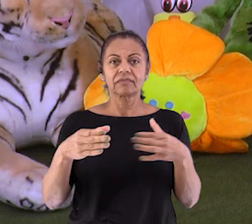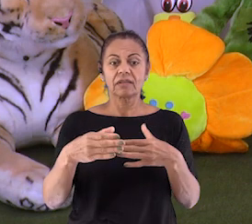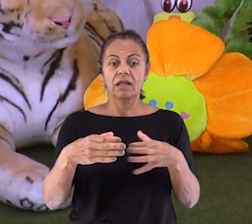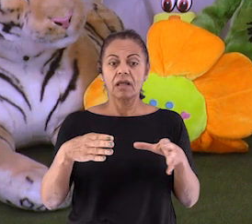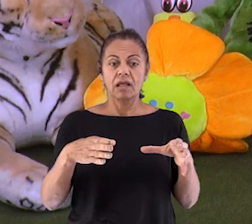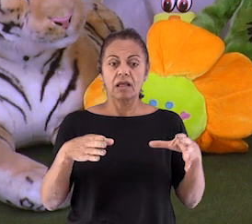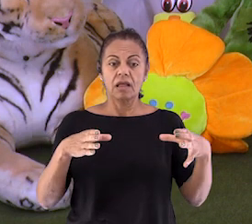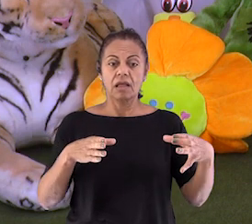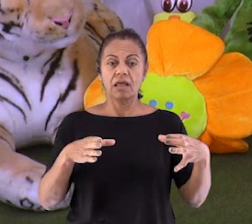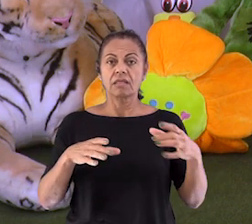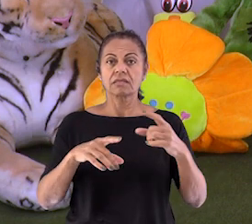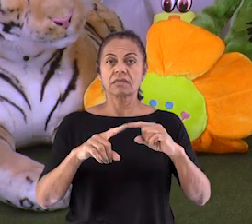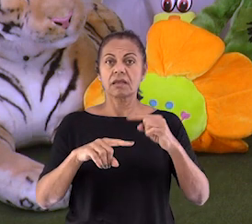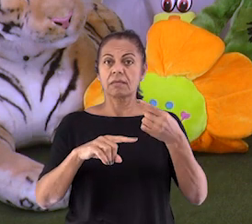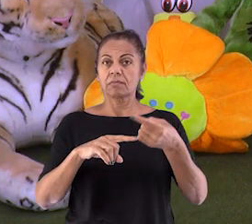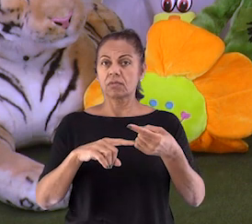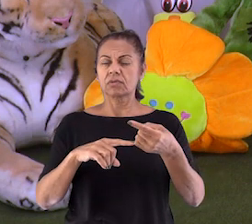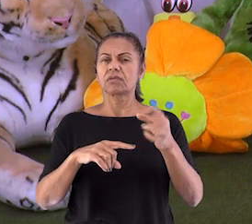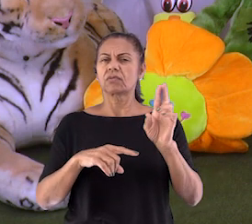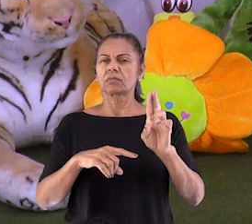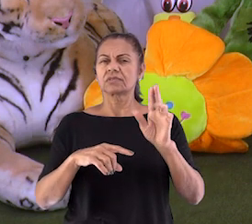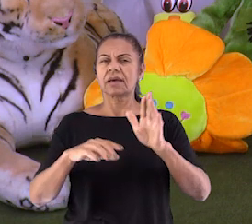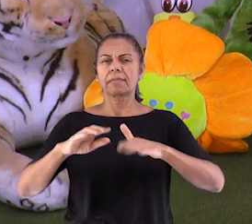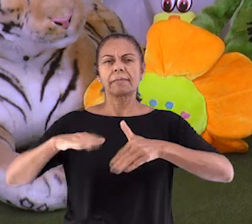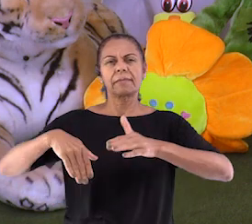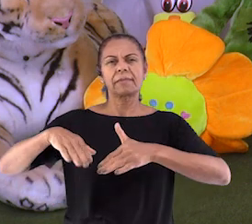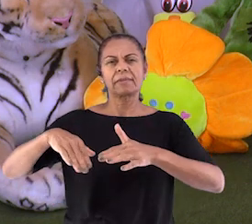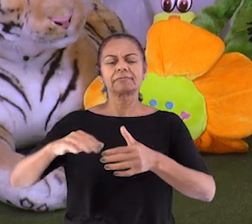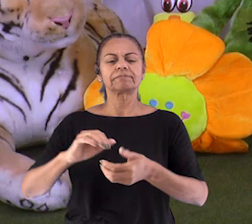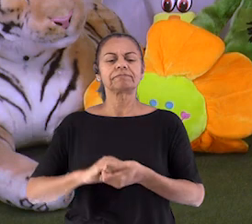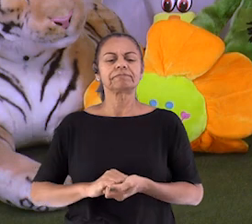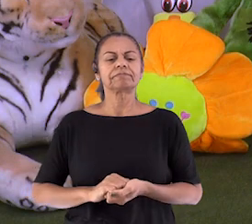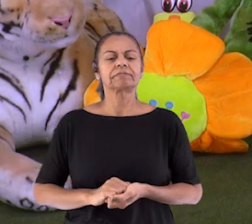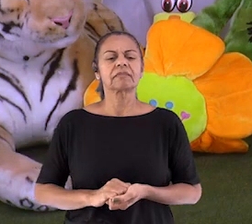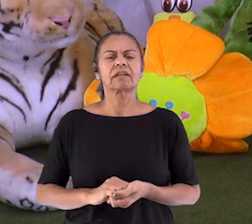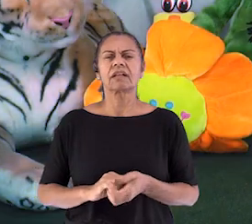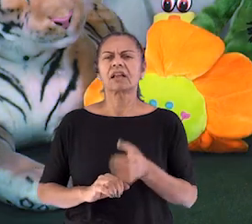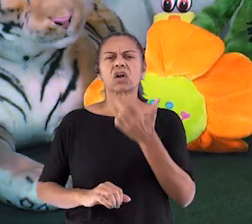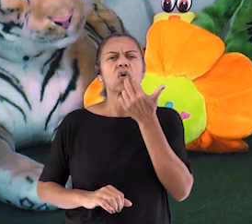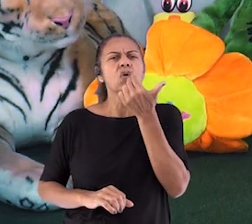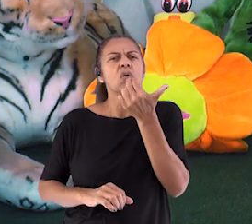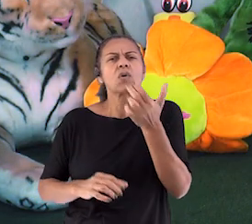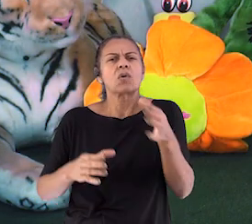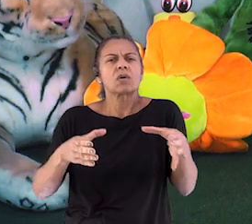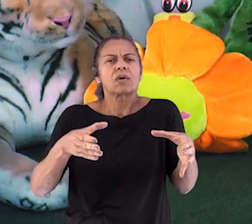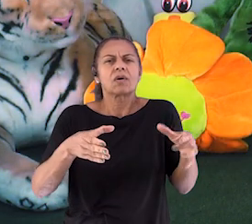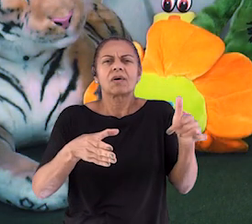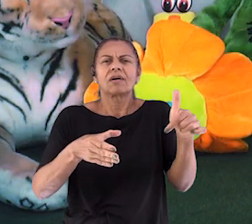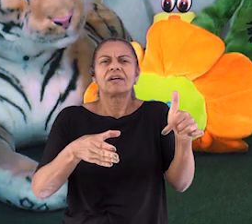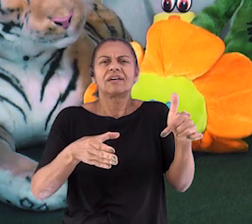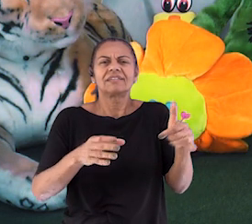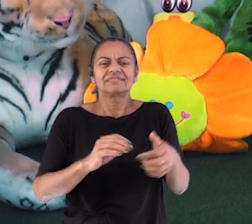usar depois para fazer um batuque bem legal. E ela é de que cor?